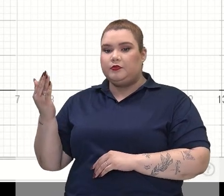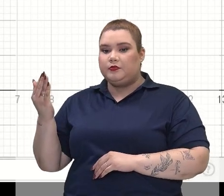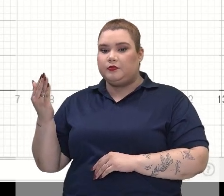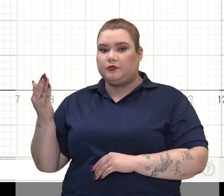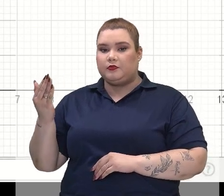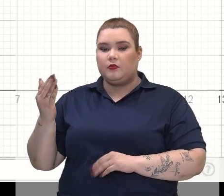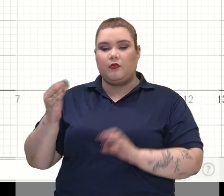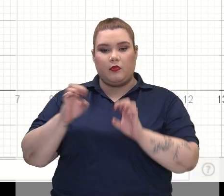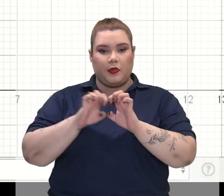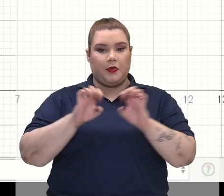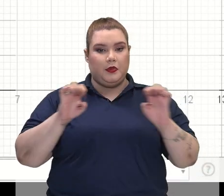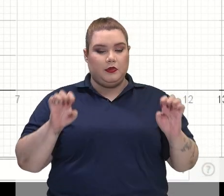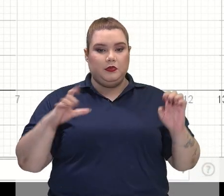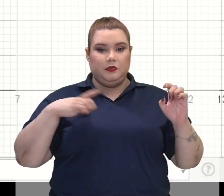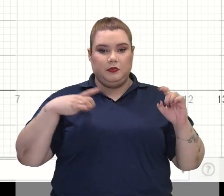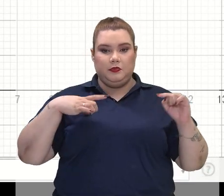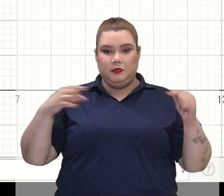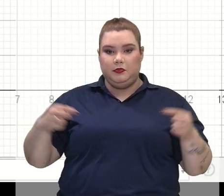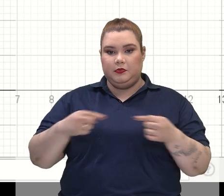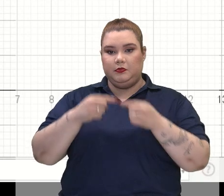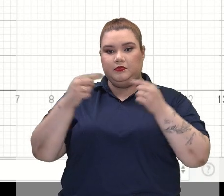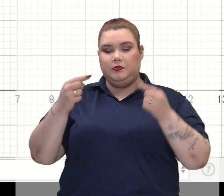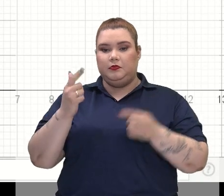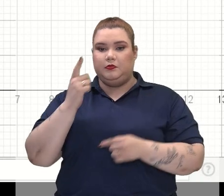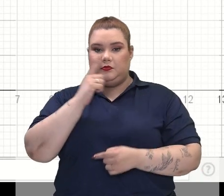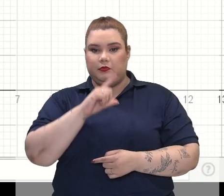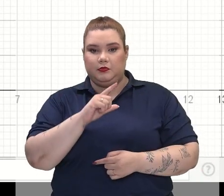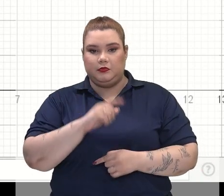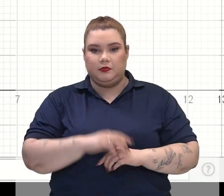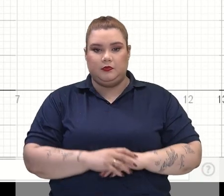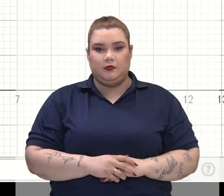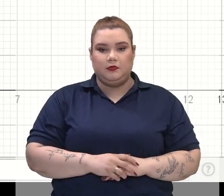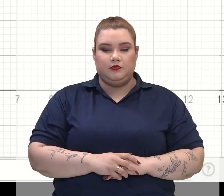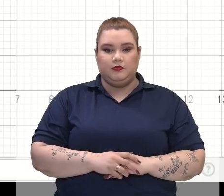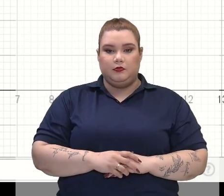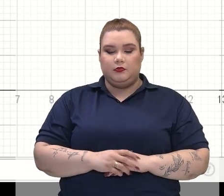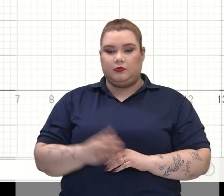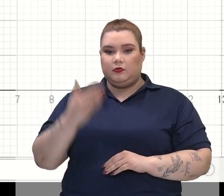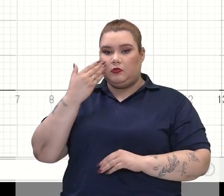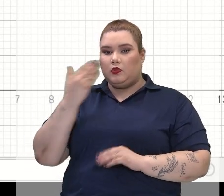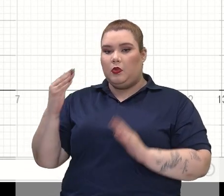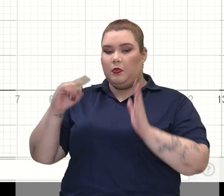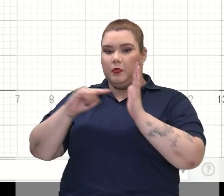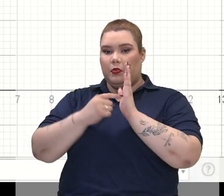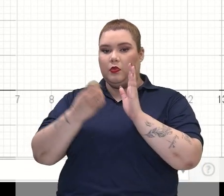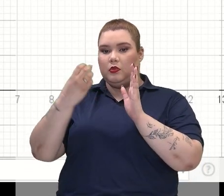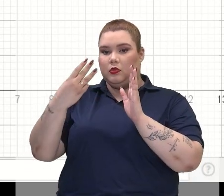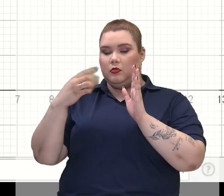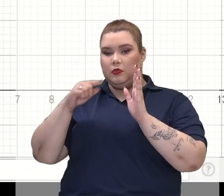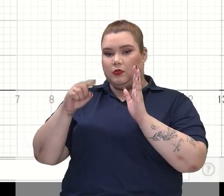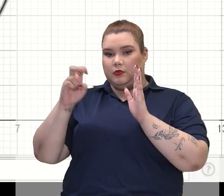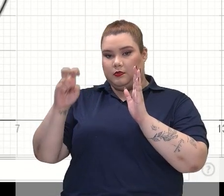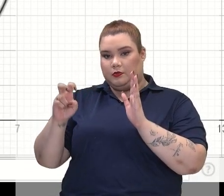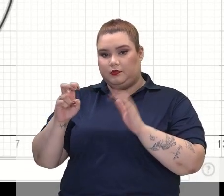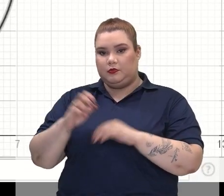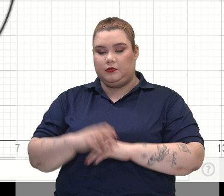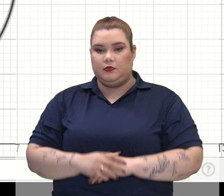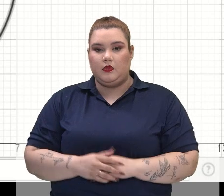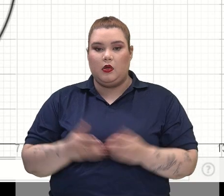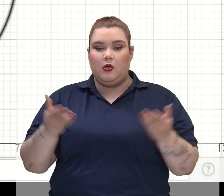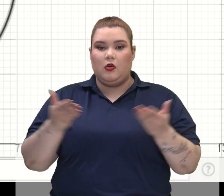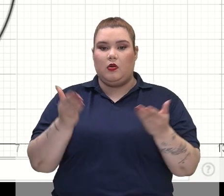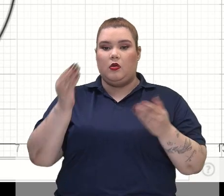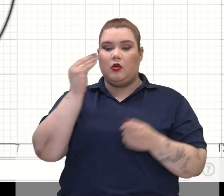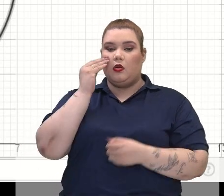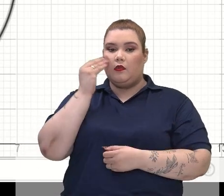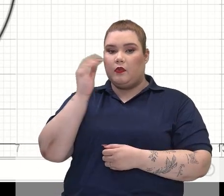Essa equação aqui, ó. O centro 3, 5, confere. Aí nós vamos ver aqui o raio.